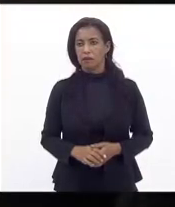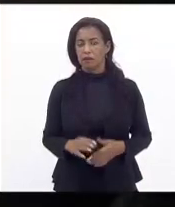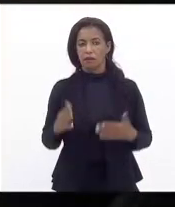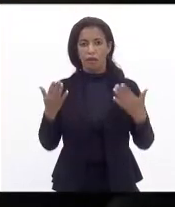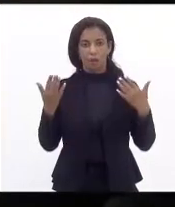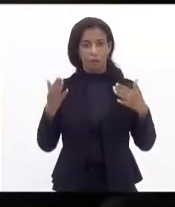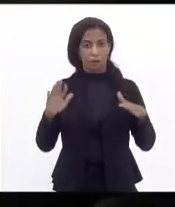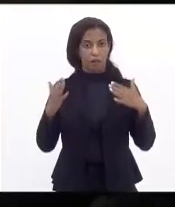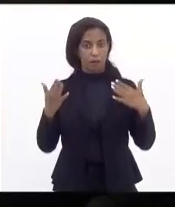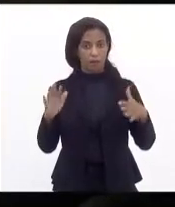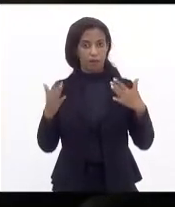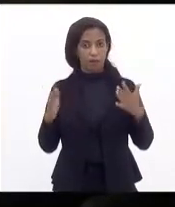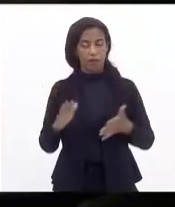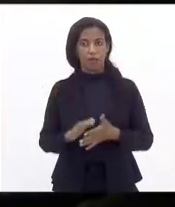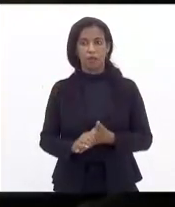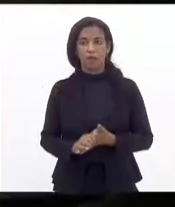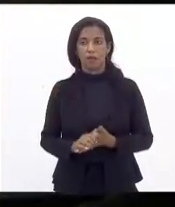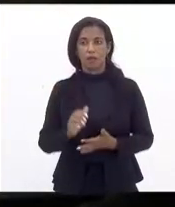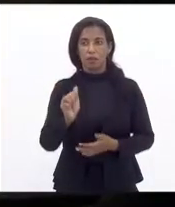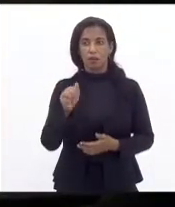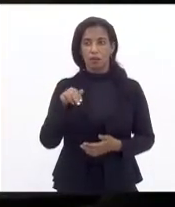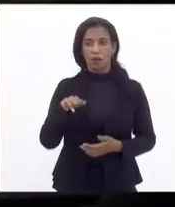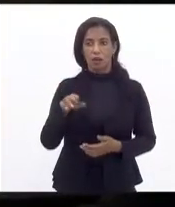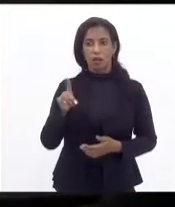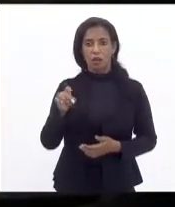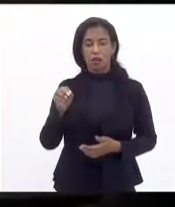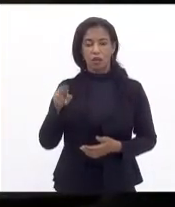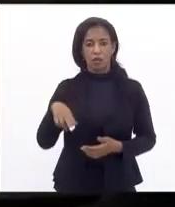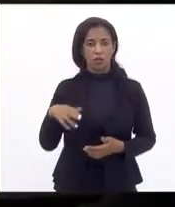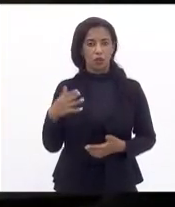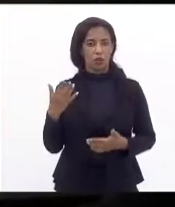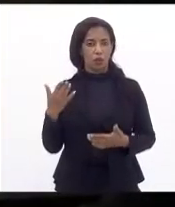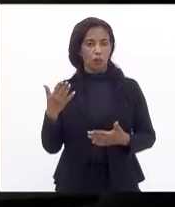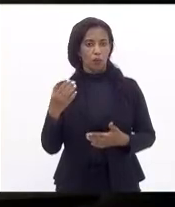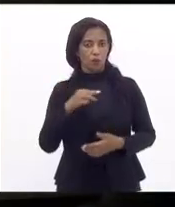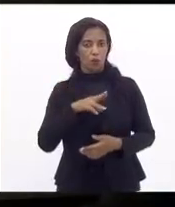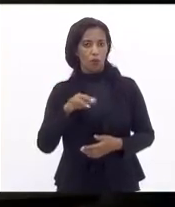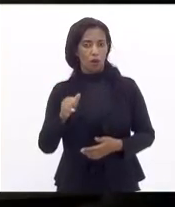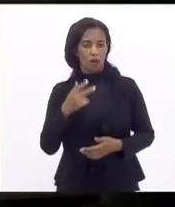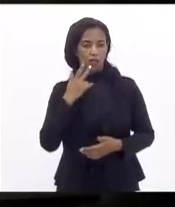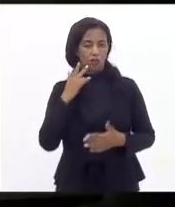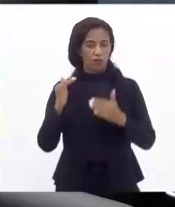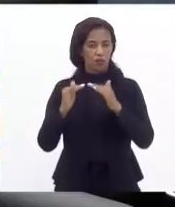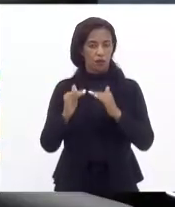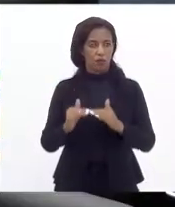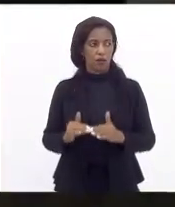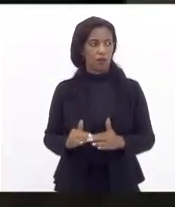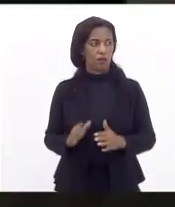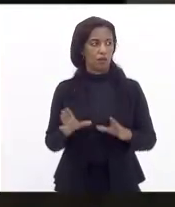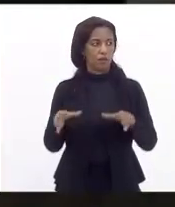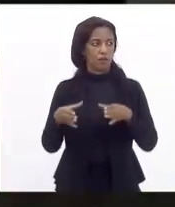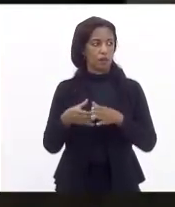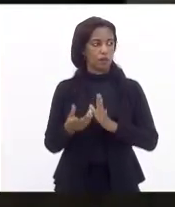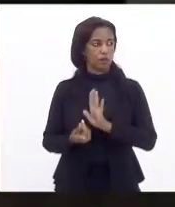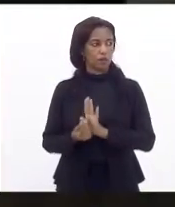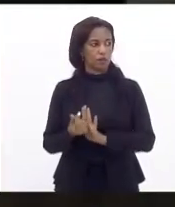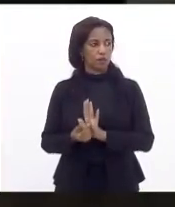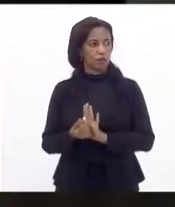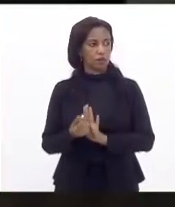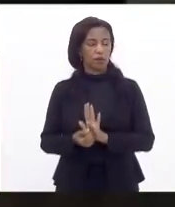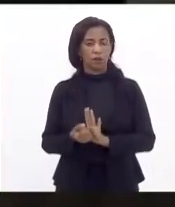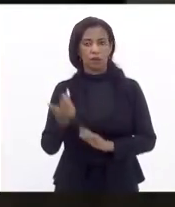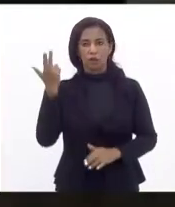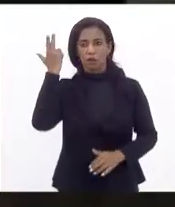Elogiando a iniciativa do deputado Anderson Moraes, o nosso parecer é favorável. Pela Comissão de Orçamento, deputado